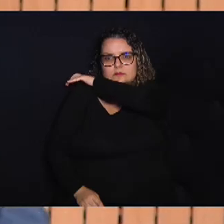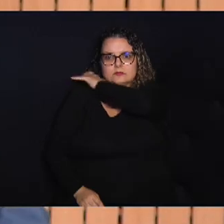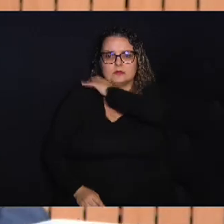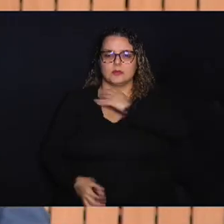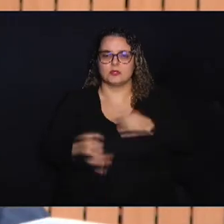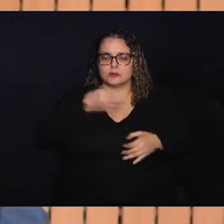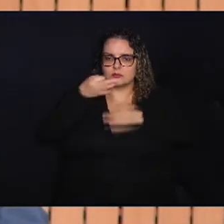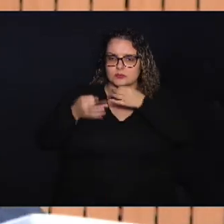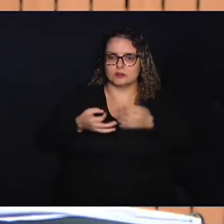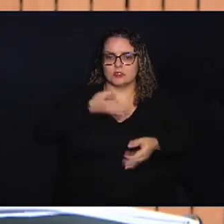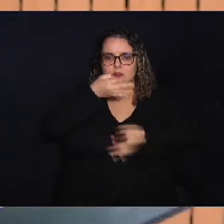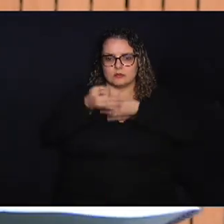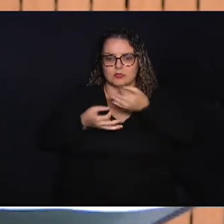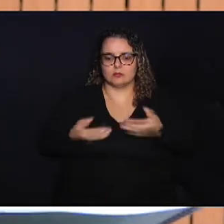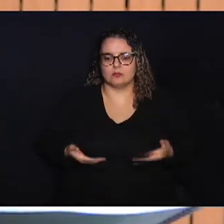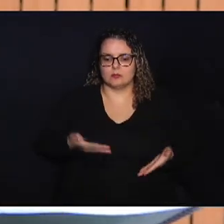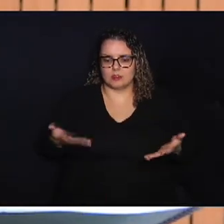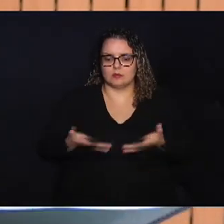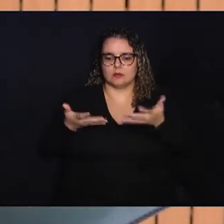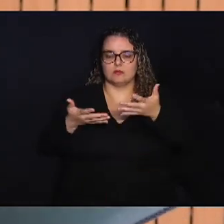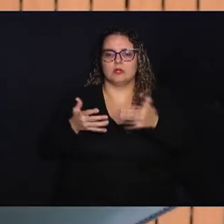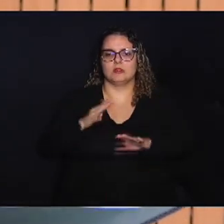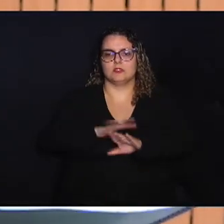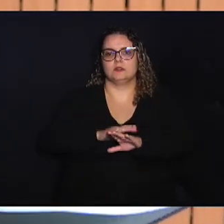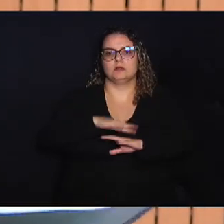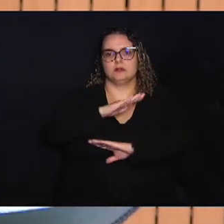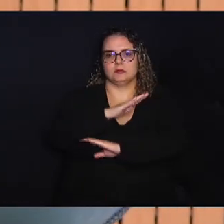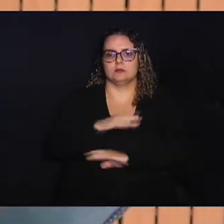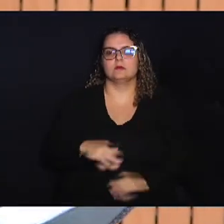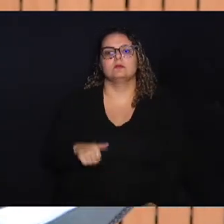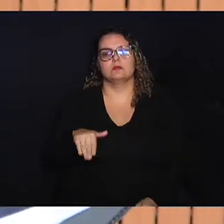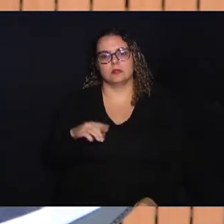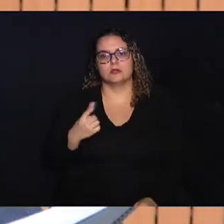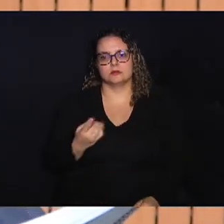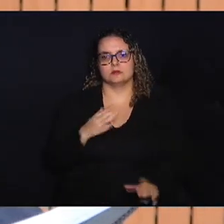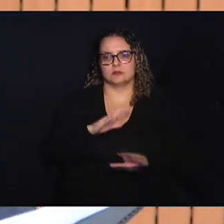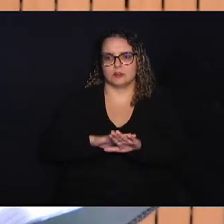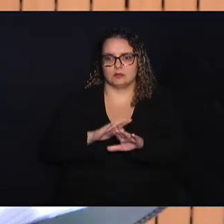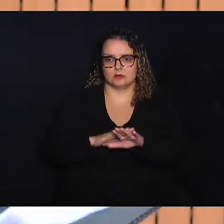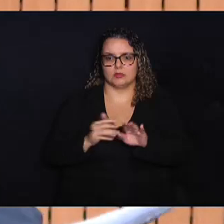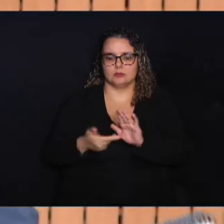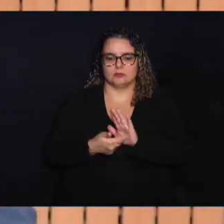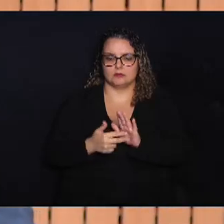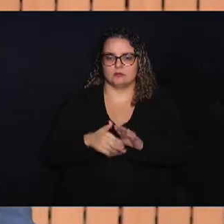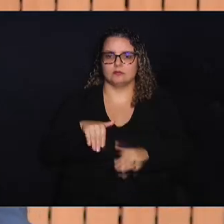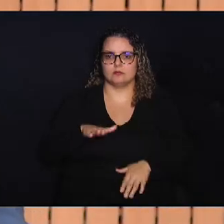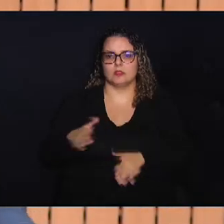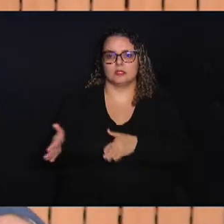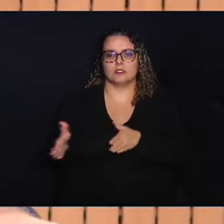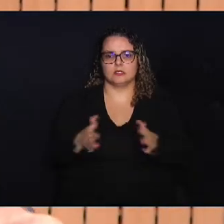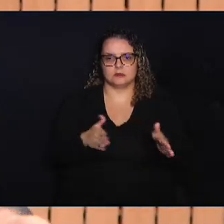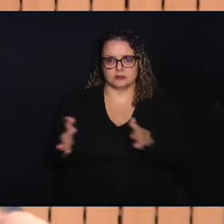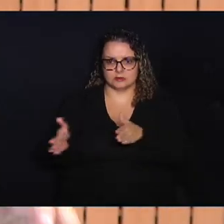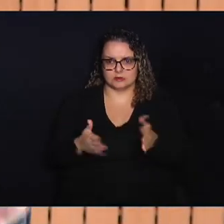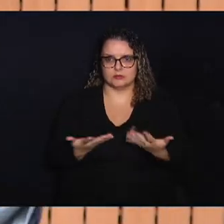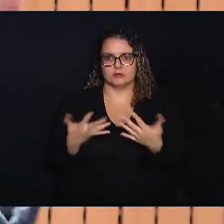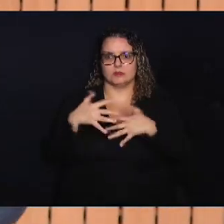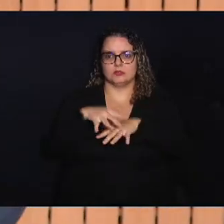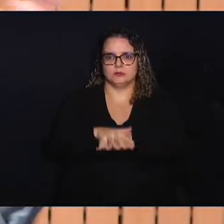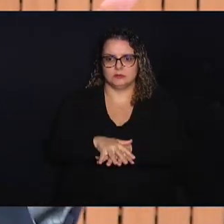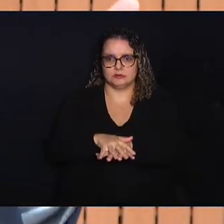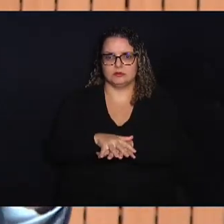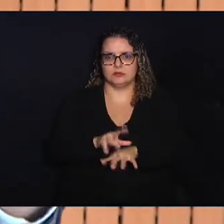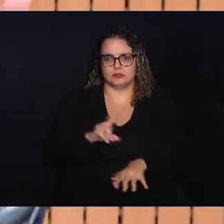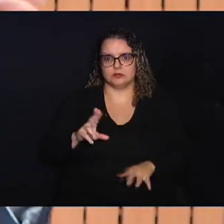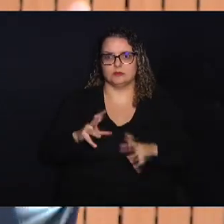criticando as ações que a Câmara desenvolve. É mais uma ação da Câmara no sentido de se tornar cada vez mais inclusiva. Então, aqui, em